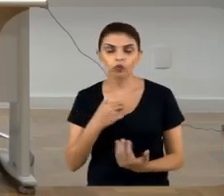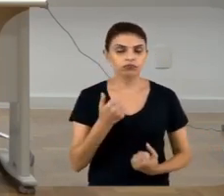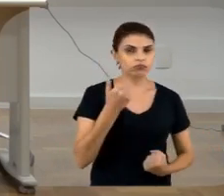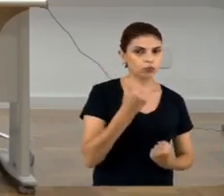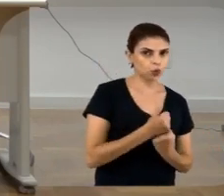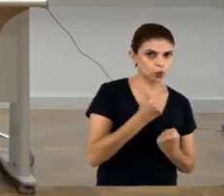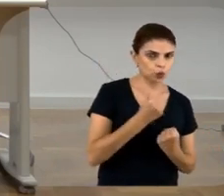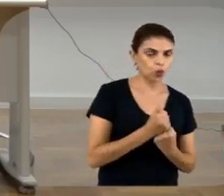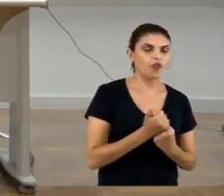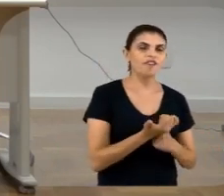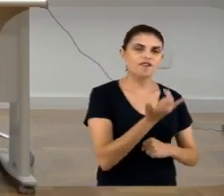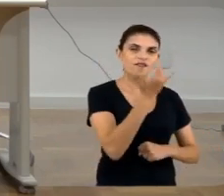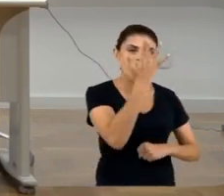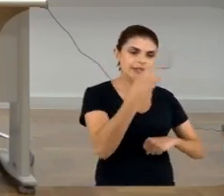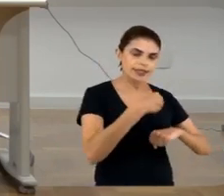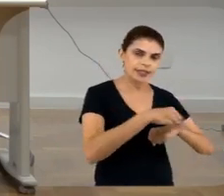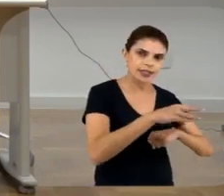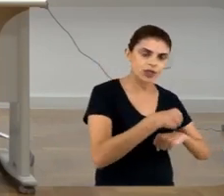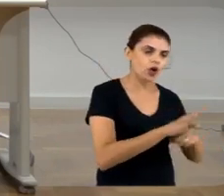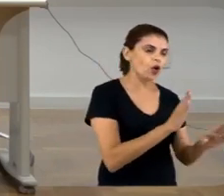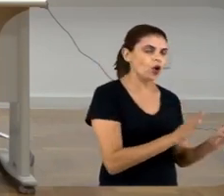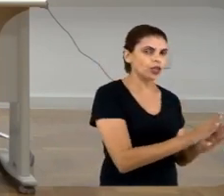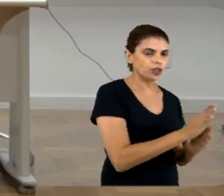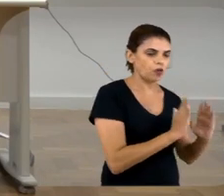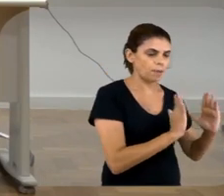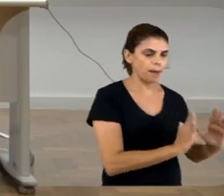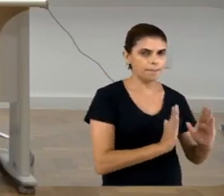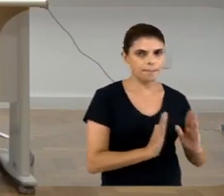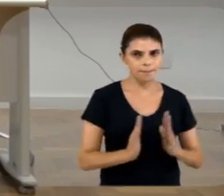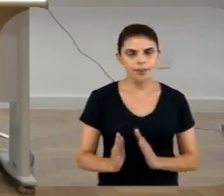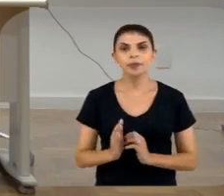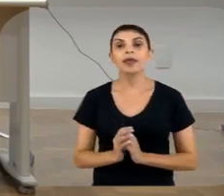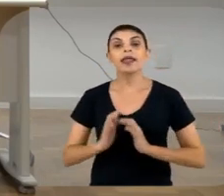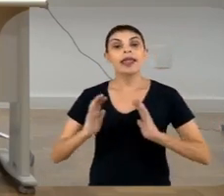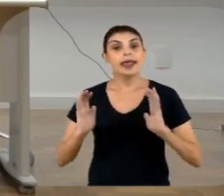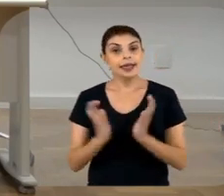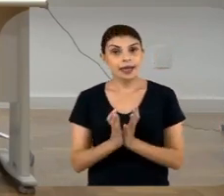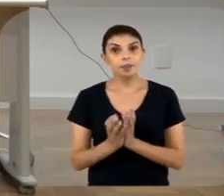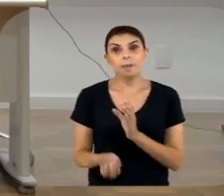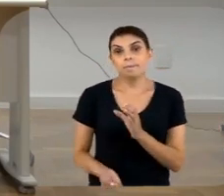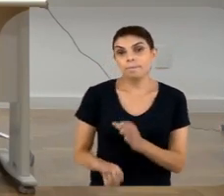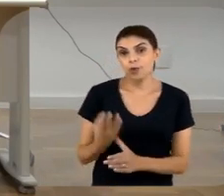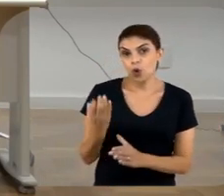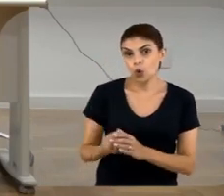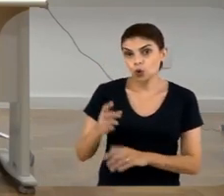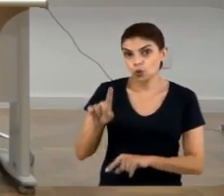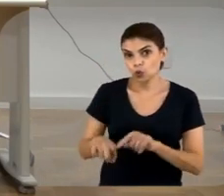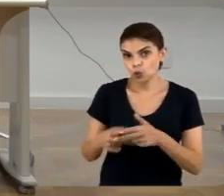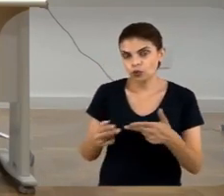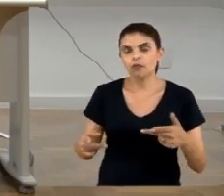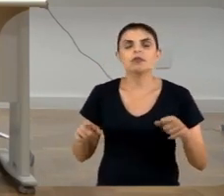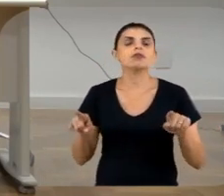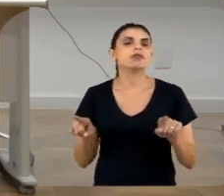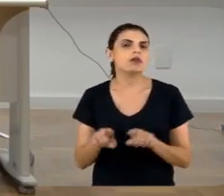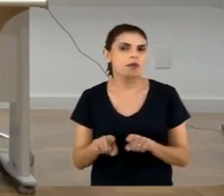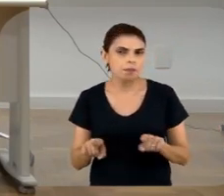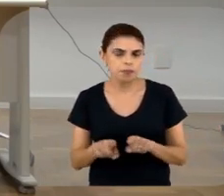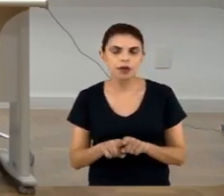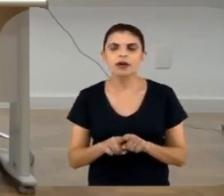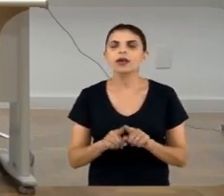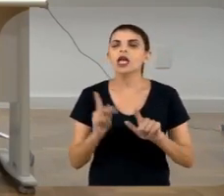tutor, facilitador, orientador, enfim. É, a equipe de produção, né? É só também